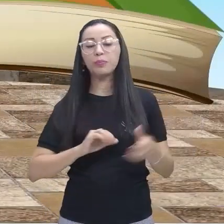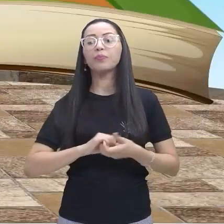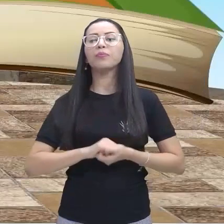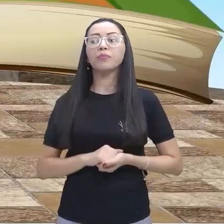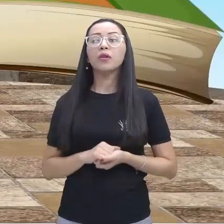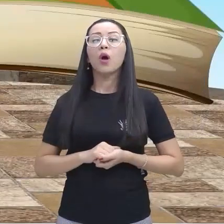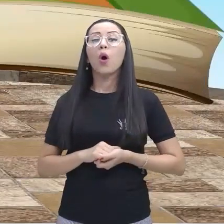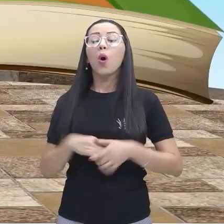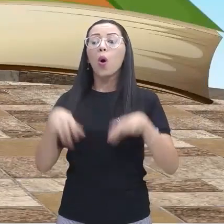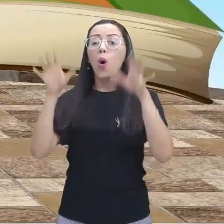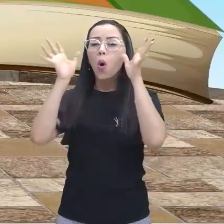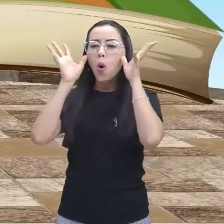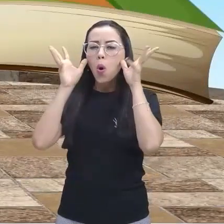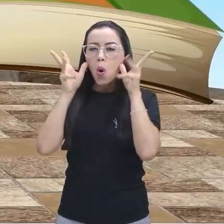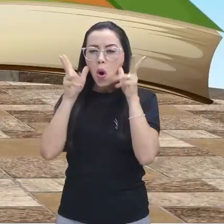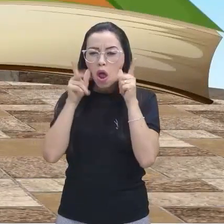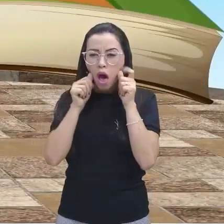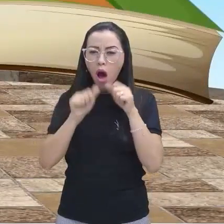em uma